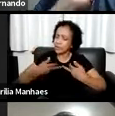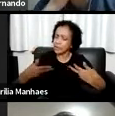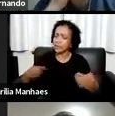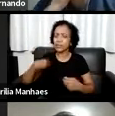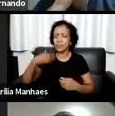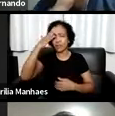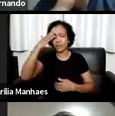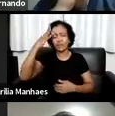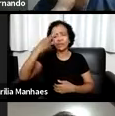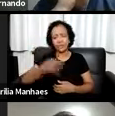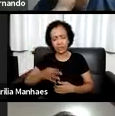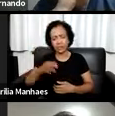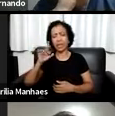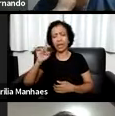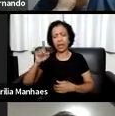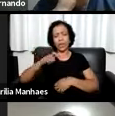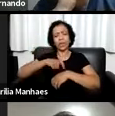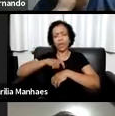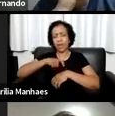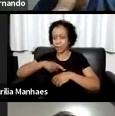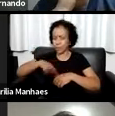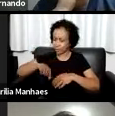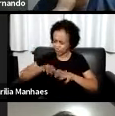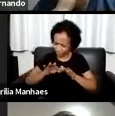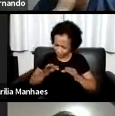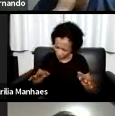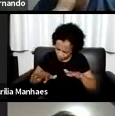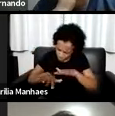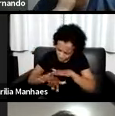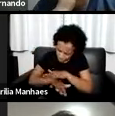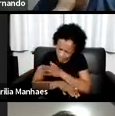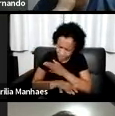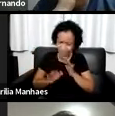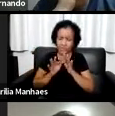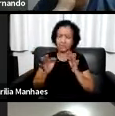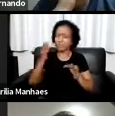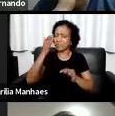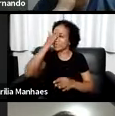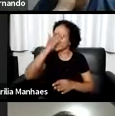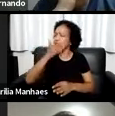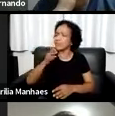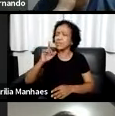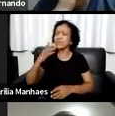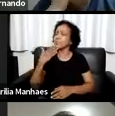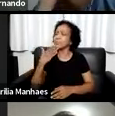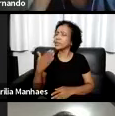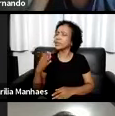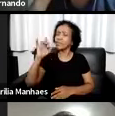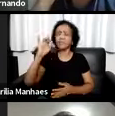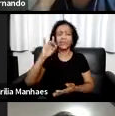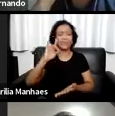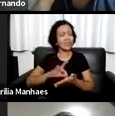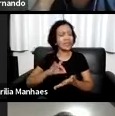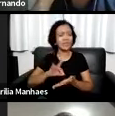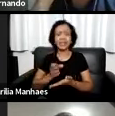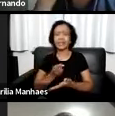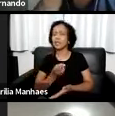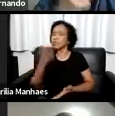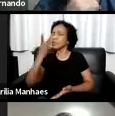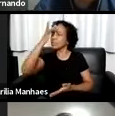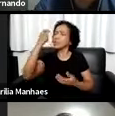que esse é um tempo de quebrantamento. Nós oramos, Senhor, para que haja verdadeira conversão no